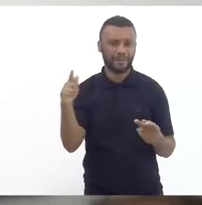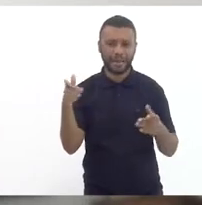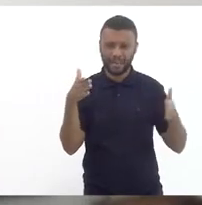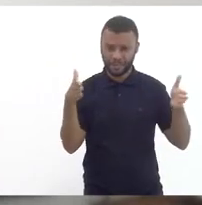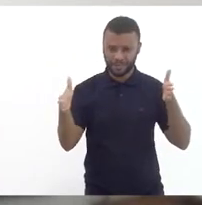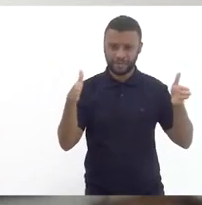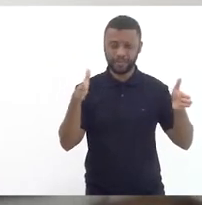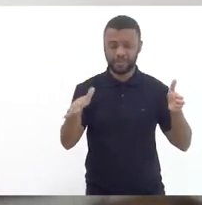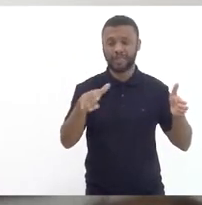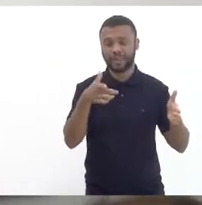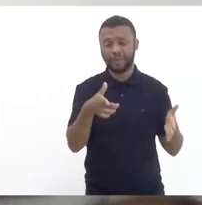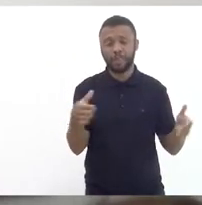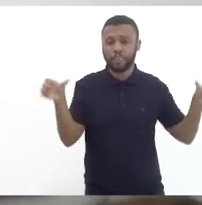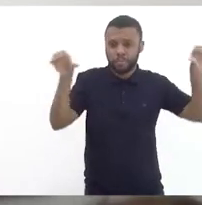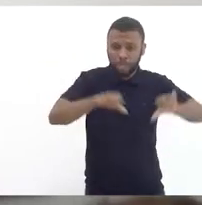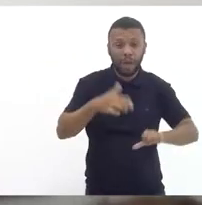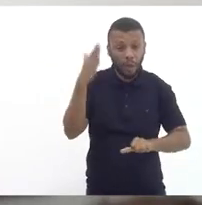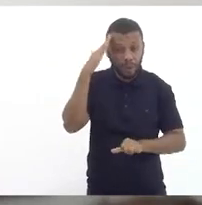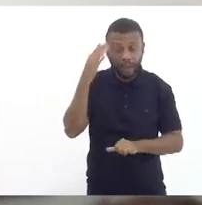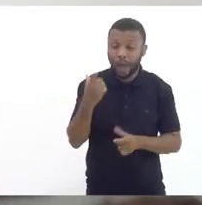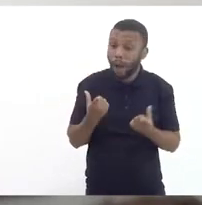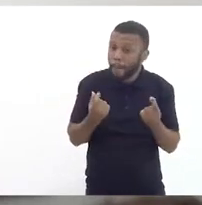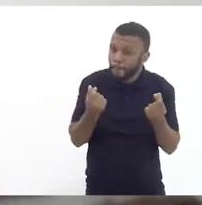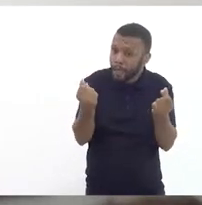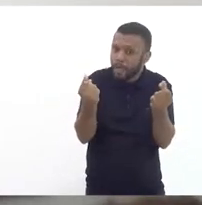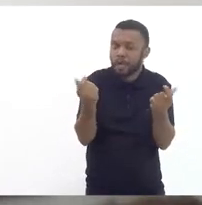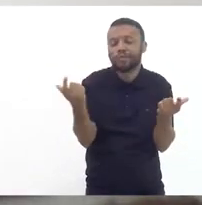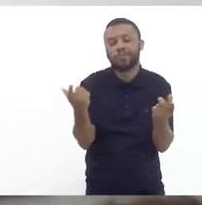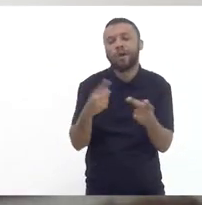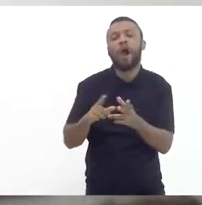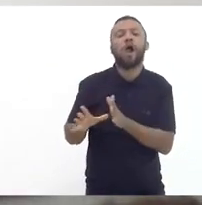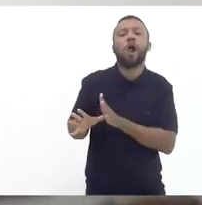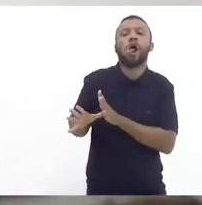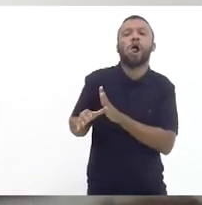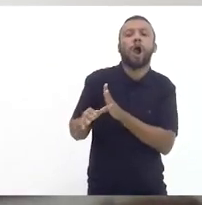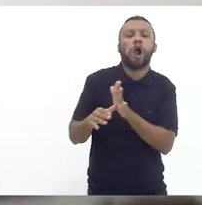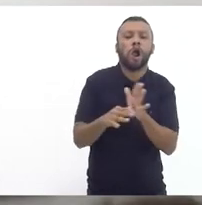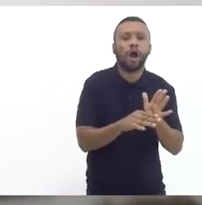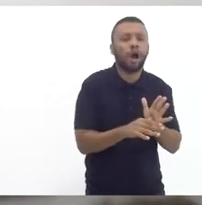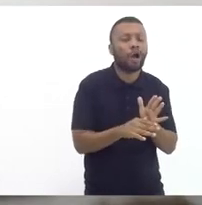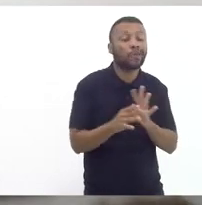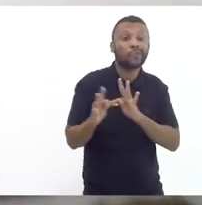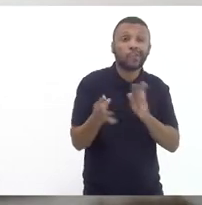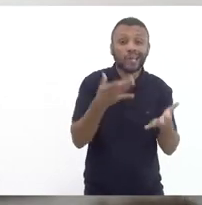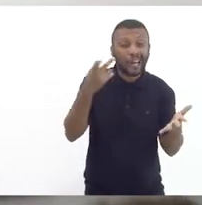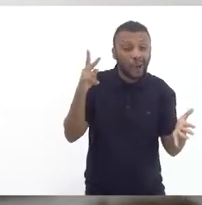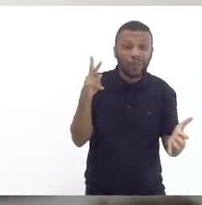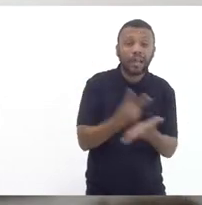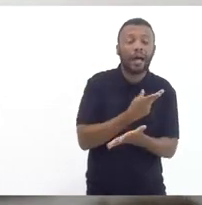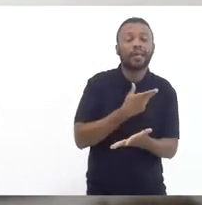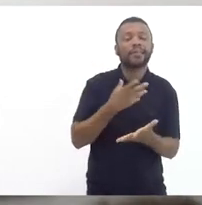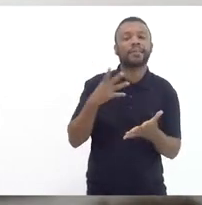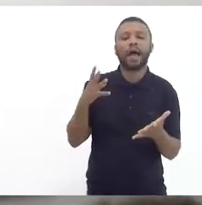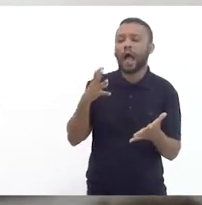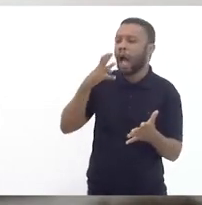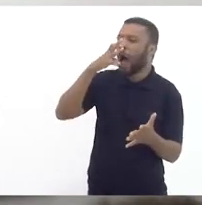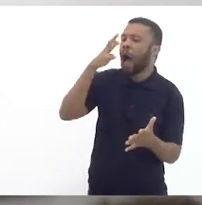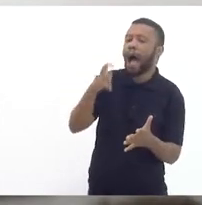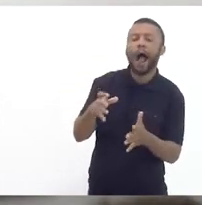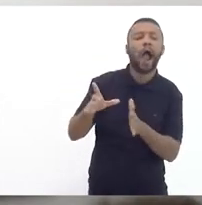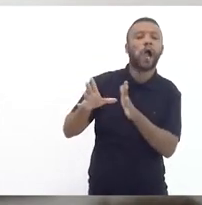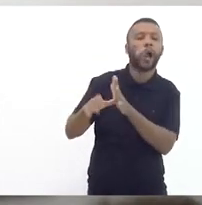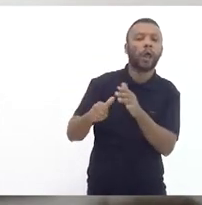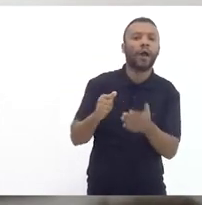sei é o preço das passagens, os furtos, que também agora tudo é responsabilidade do furto. As agências estão, as estações